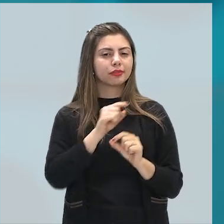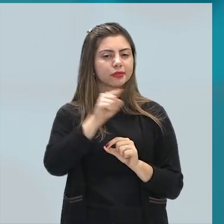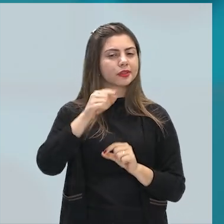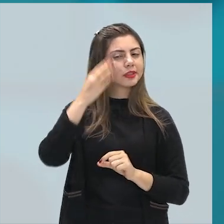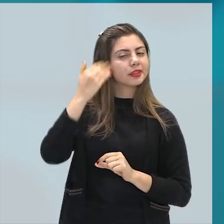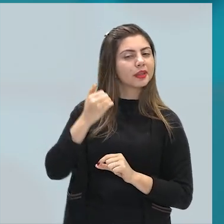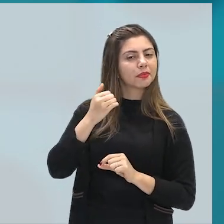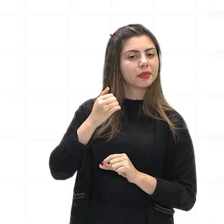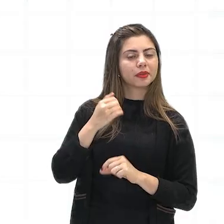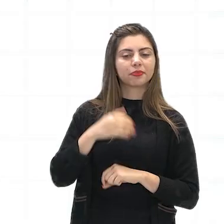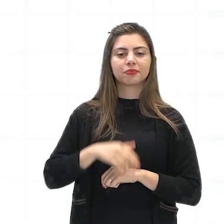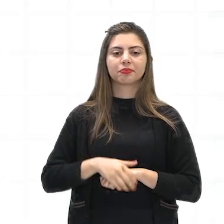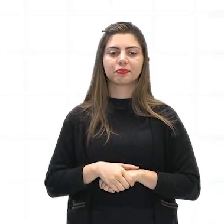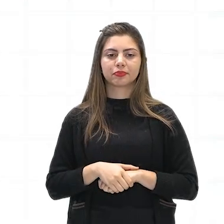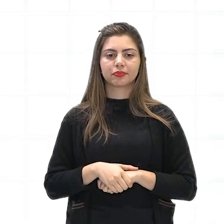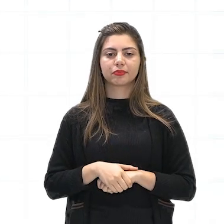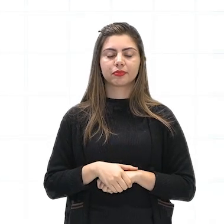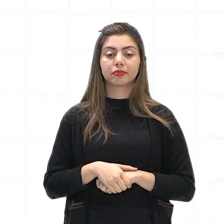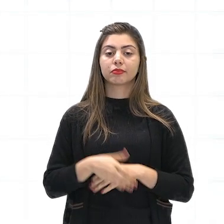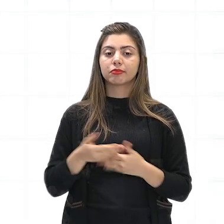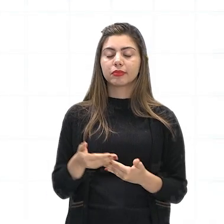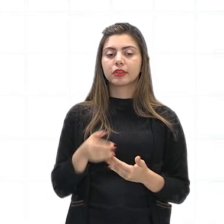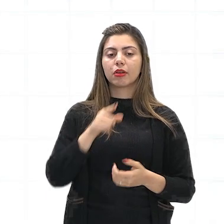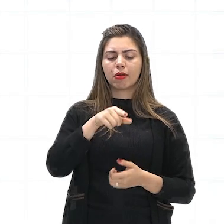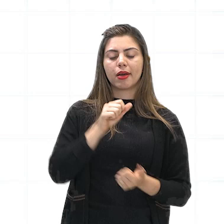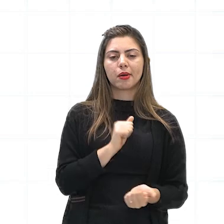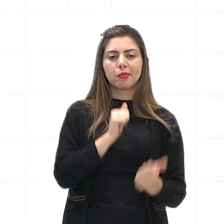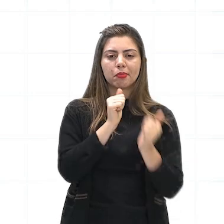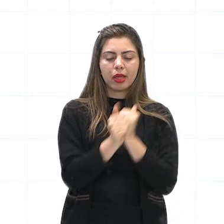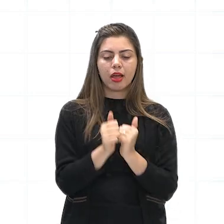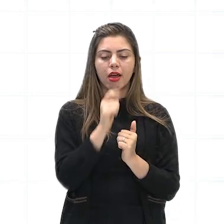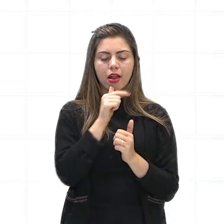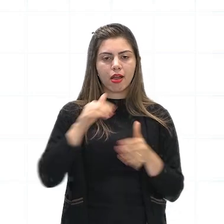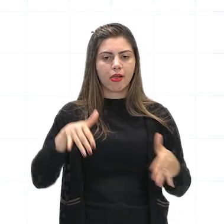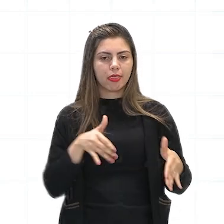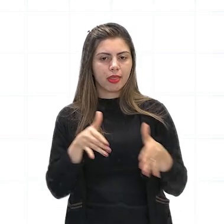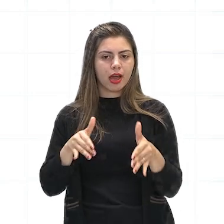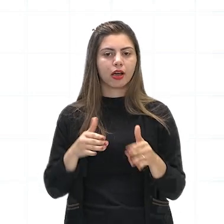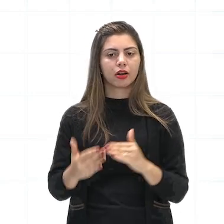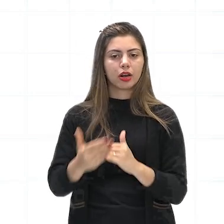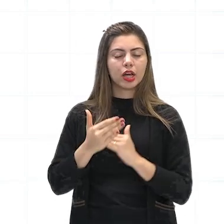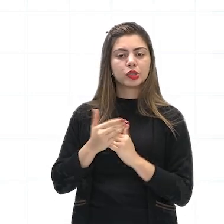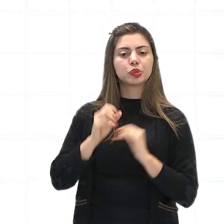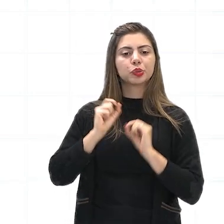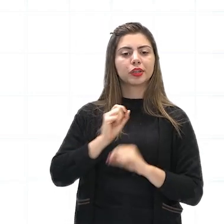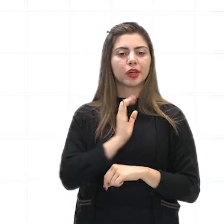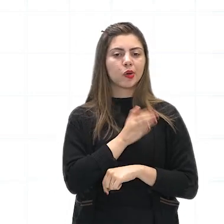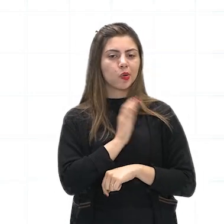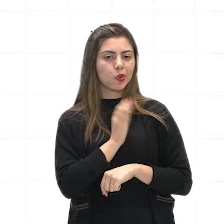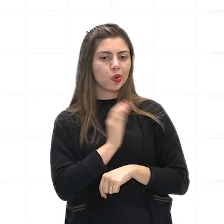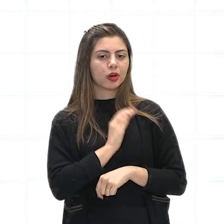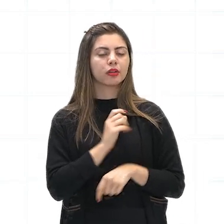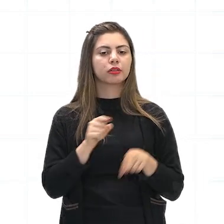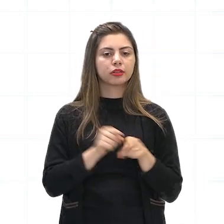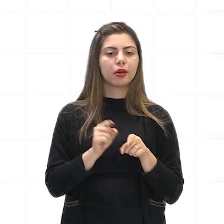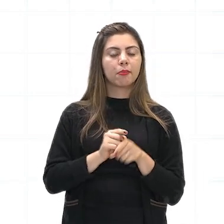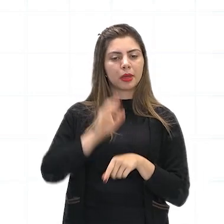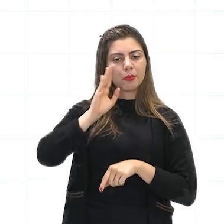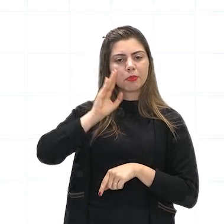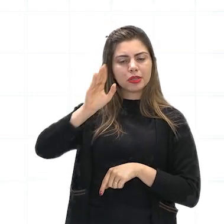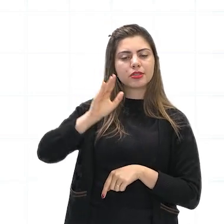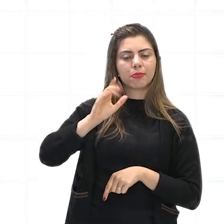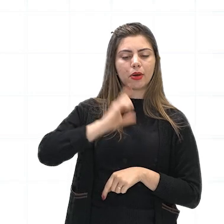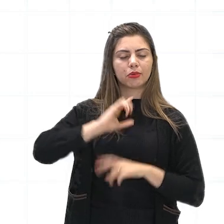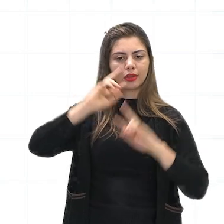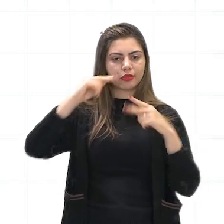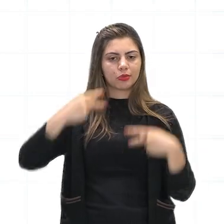Sabia. Observem aí. A atividade física na água ajuda a manter o coração, o principal órgão do